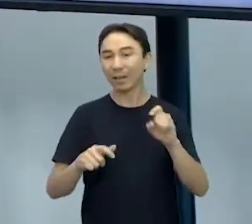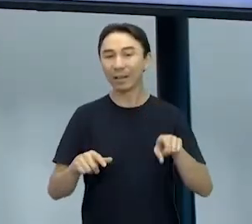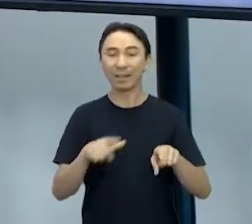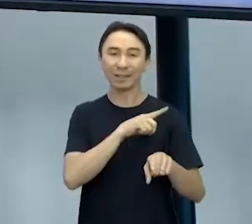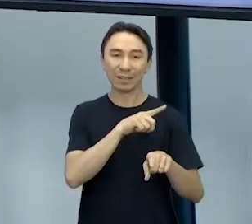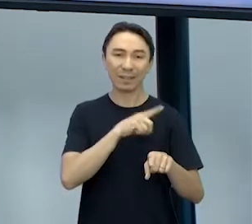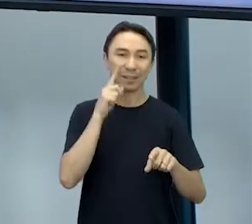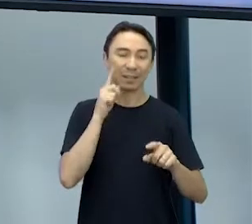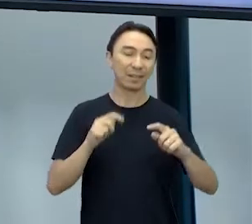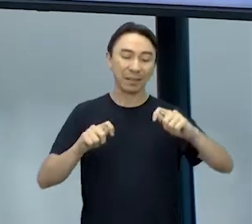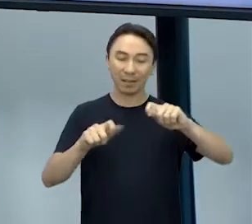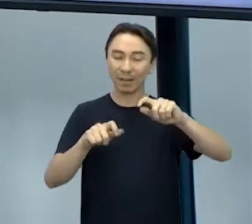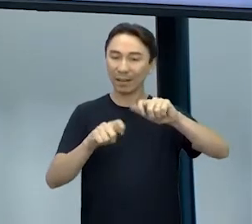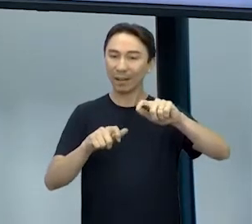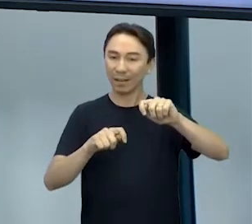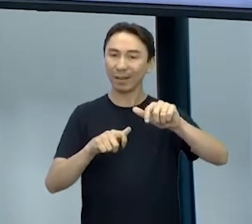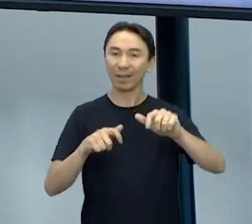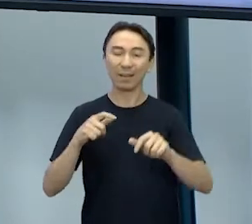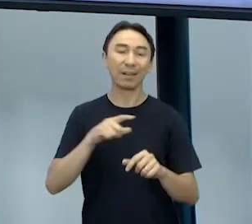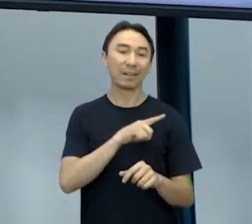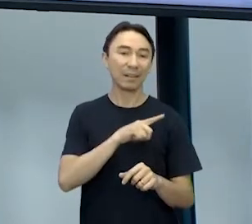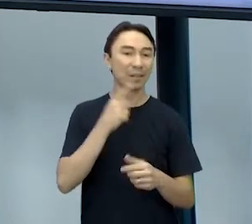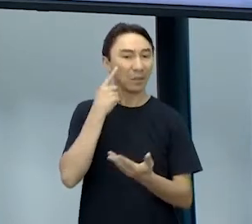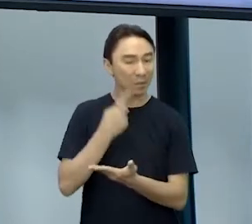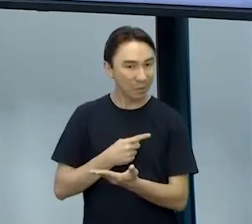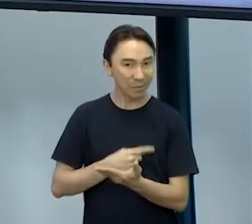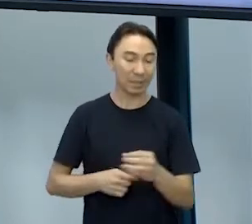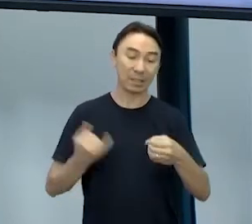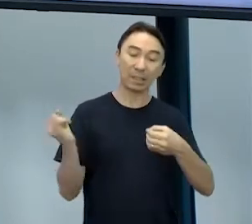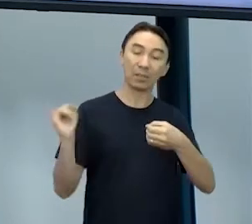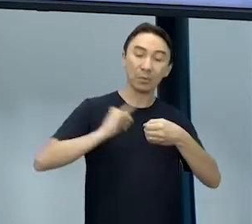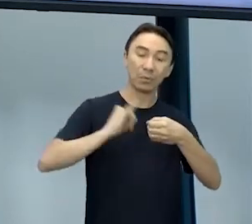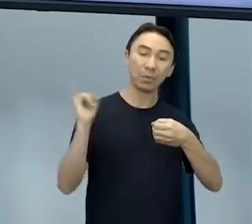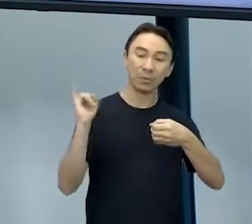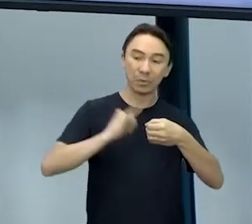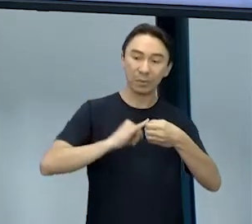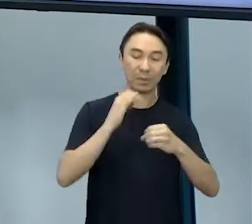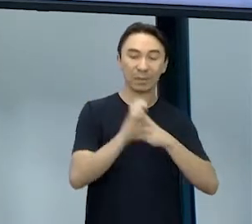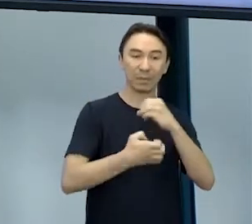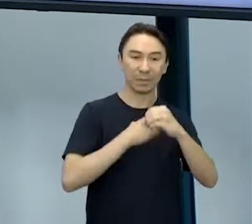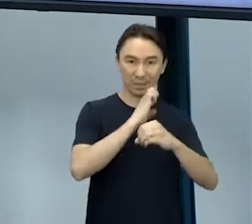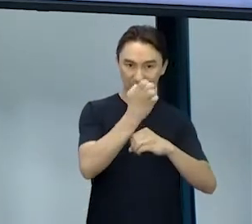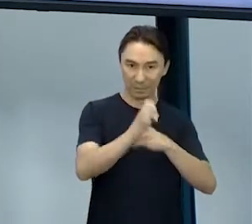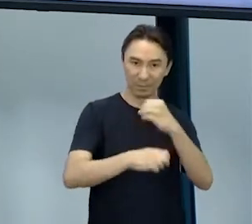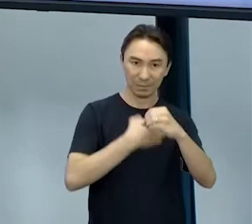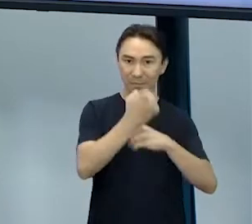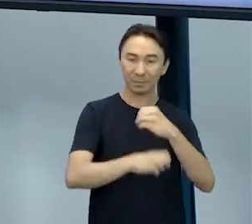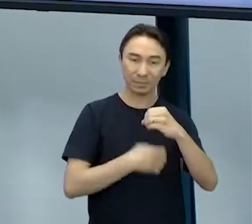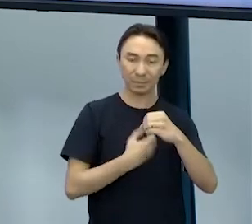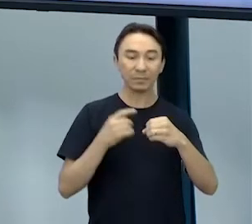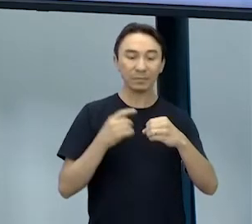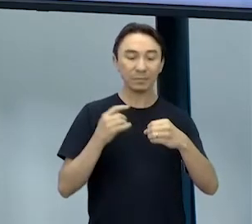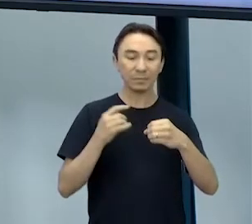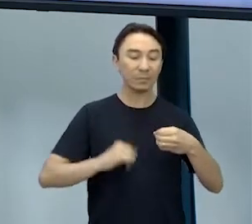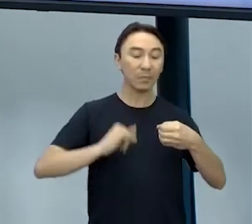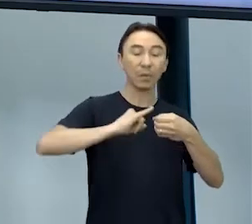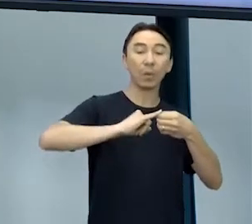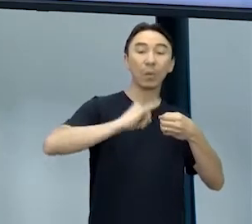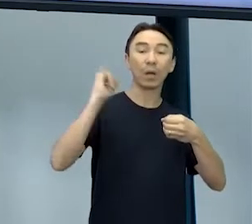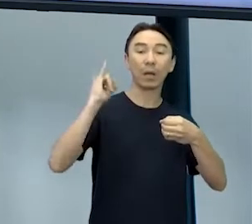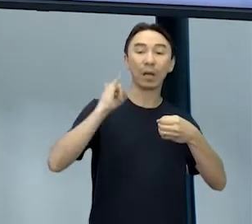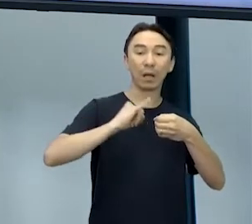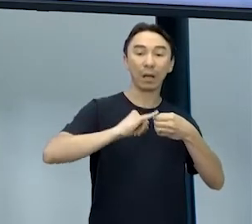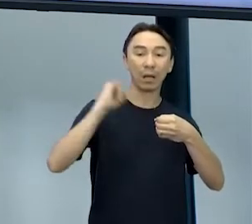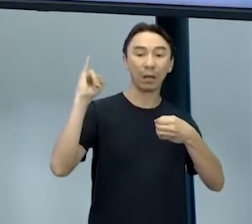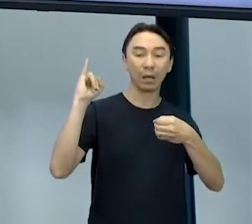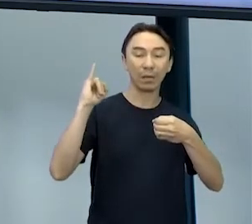transferência de elétrons, tá? Sempre do cátion para o ânion. Então, aquele que perde fica com carga positiva, tá? Por